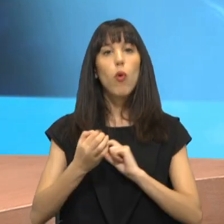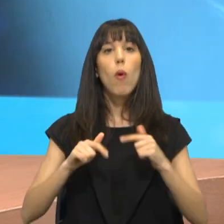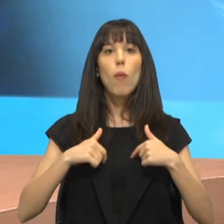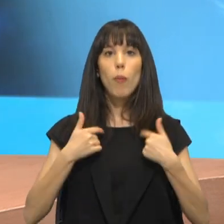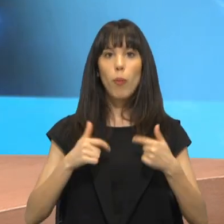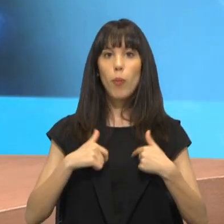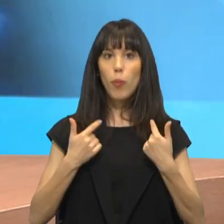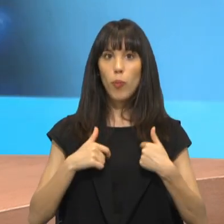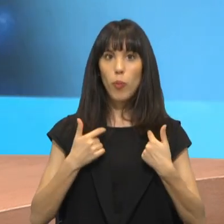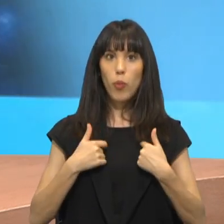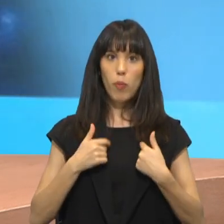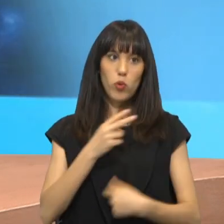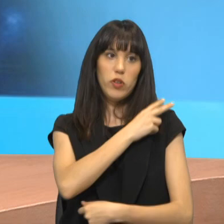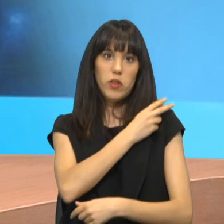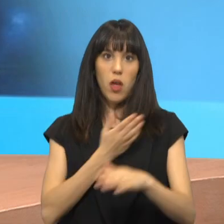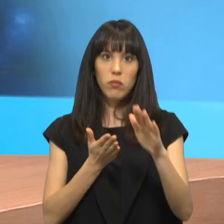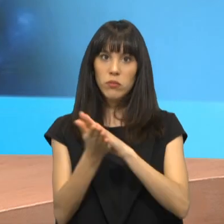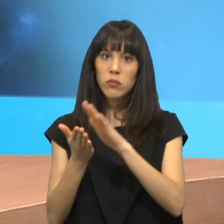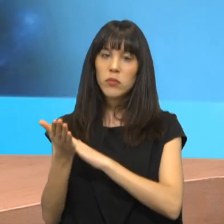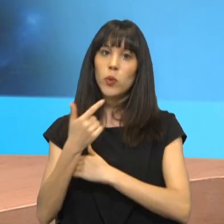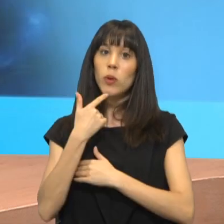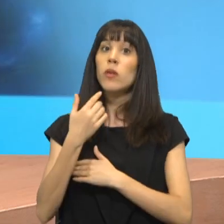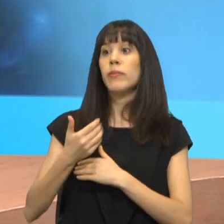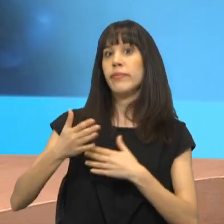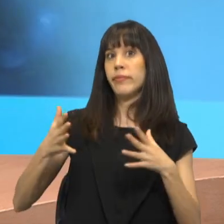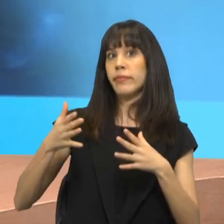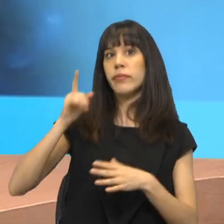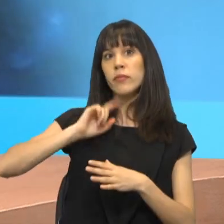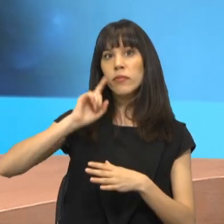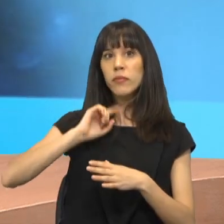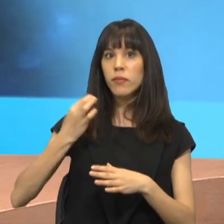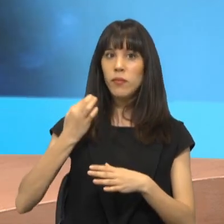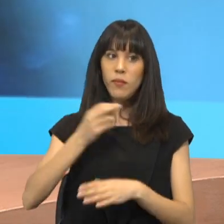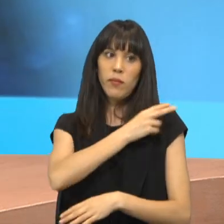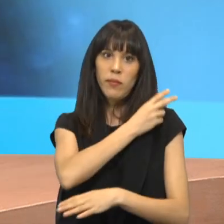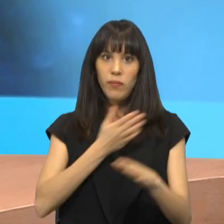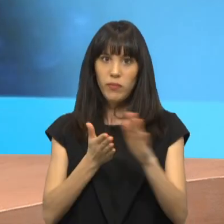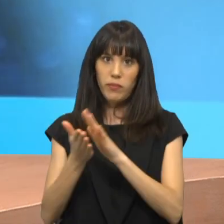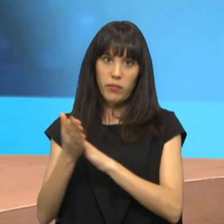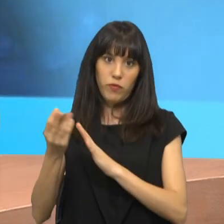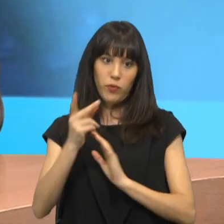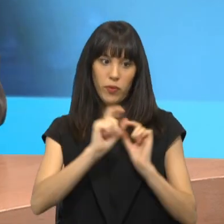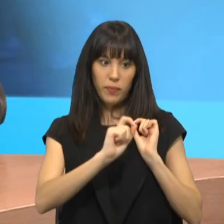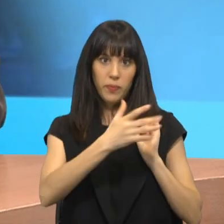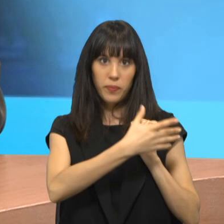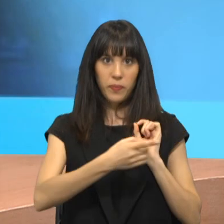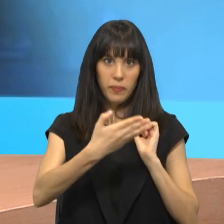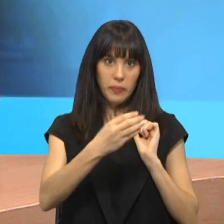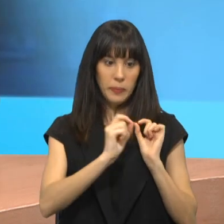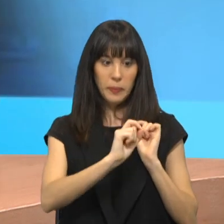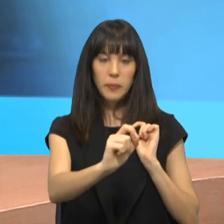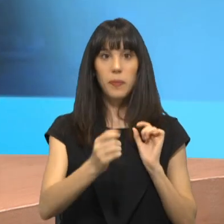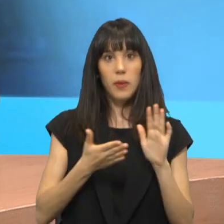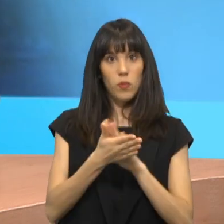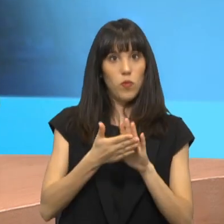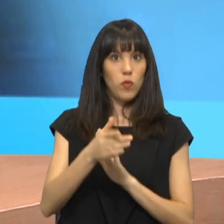maior às universidades, inclusive ao setor feminino, a feminização das universidades dá-se ao longo dos anos 70, e, portanto, também uma